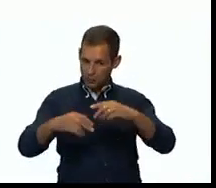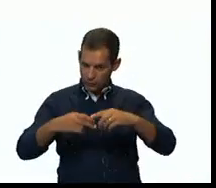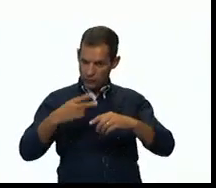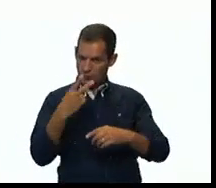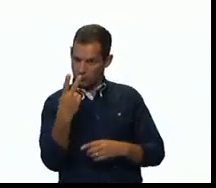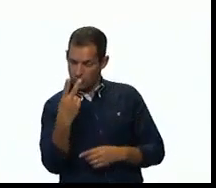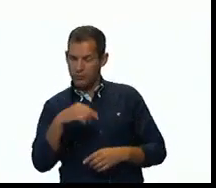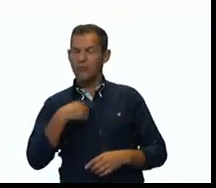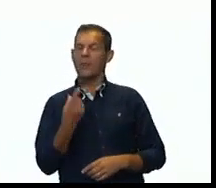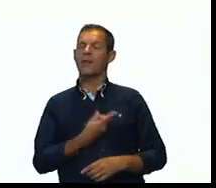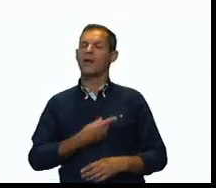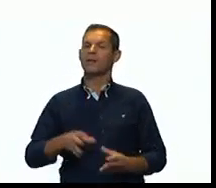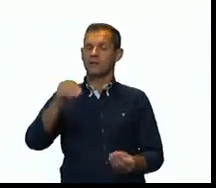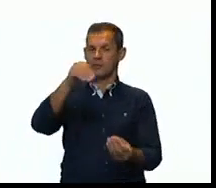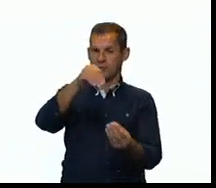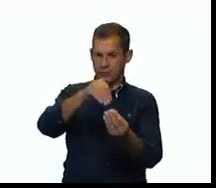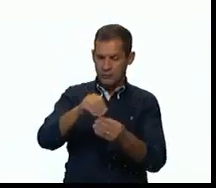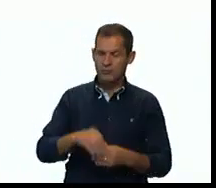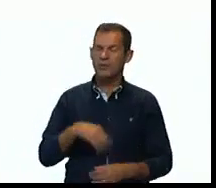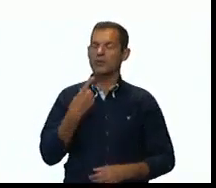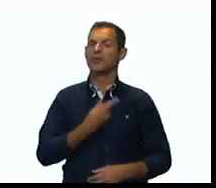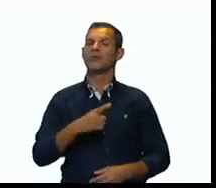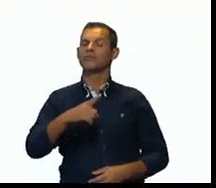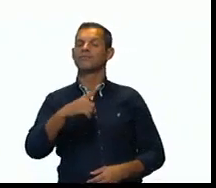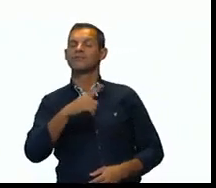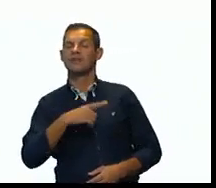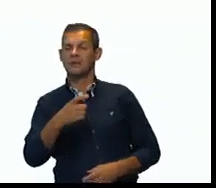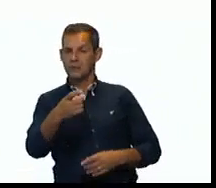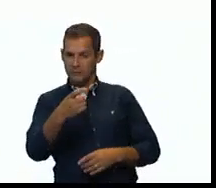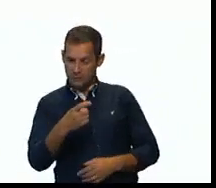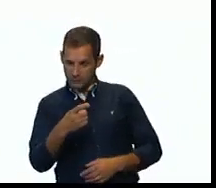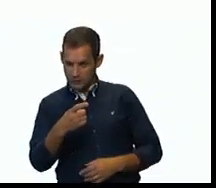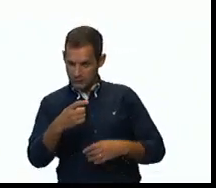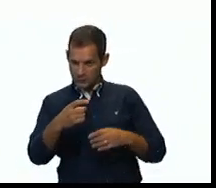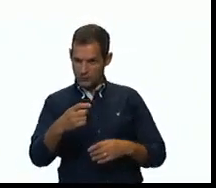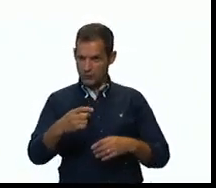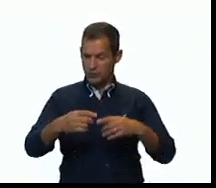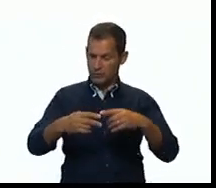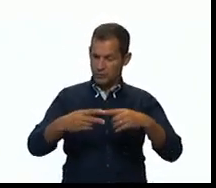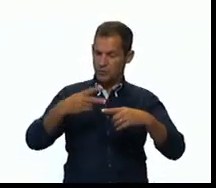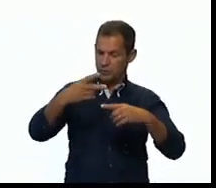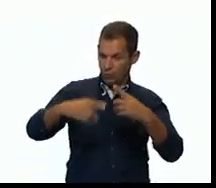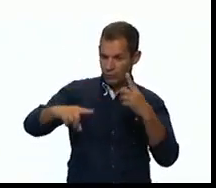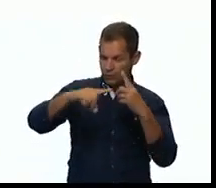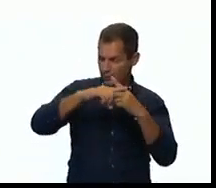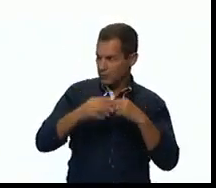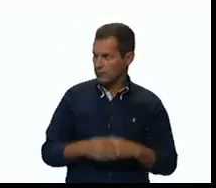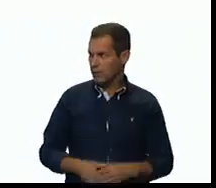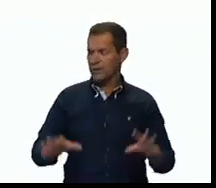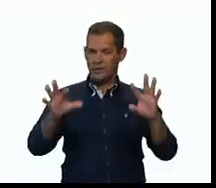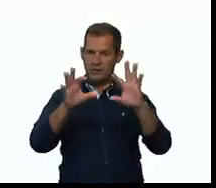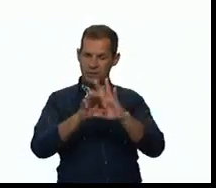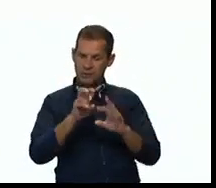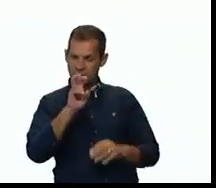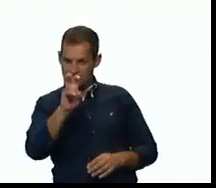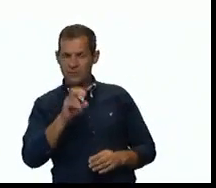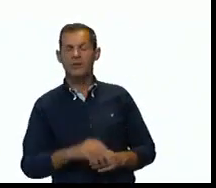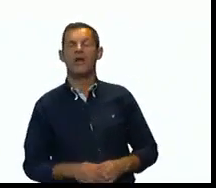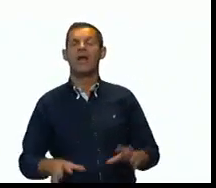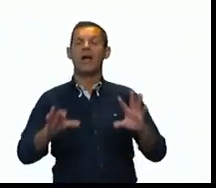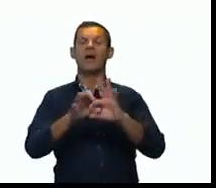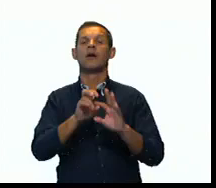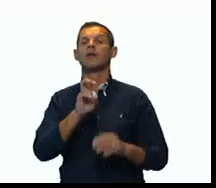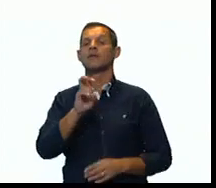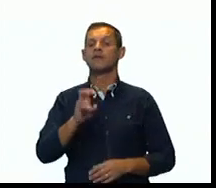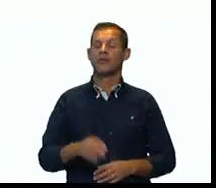Só que aqui a gente simplifica. Então, nós vamos ter x ao quadrado mais a integral de 5. A